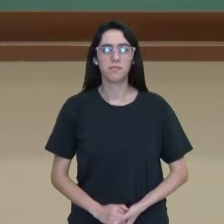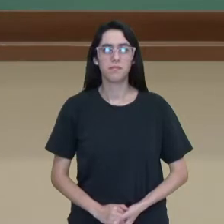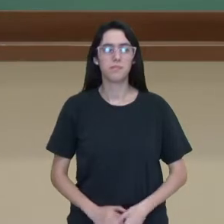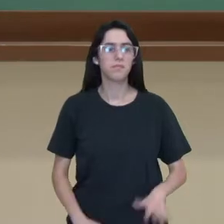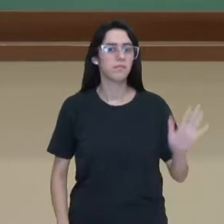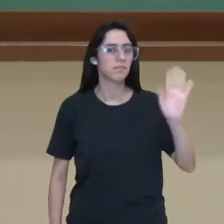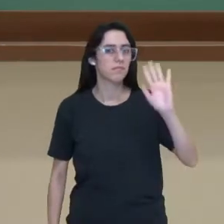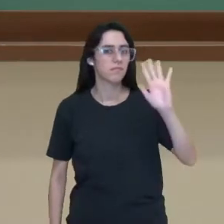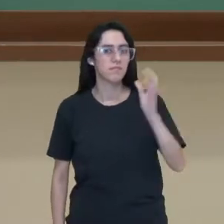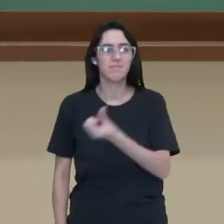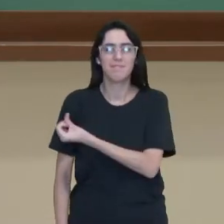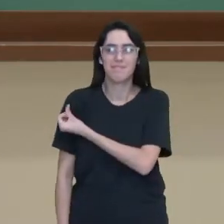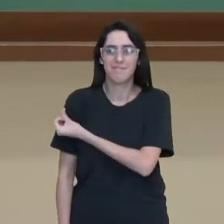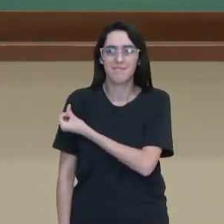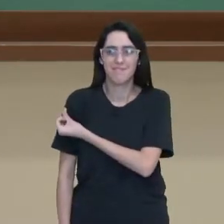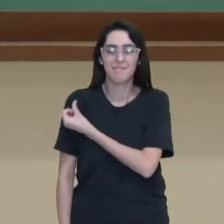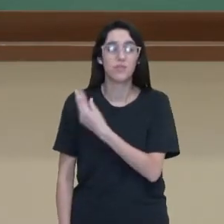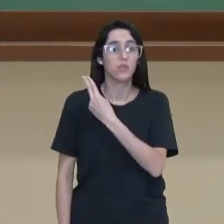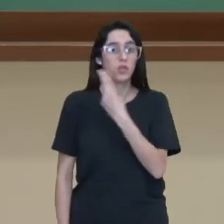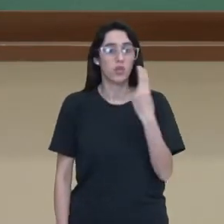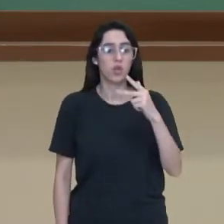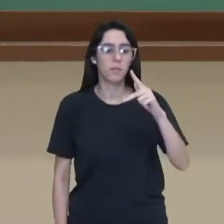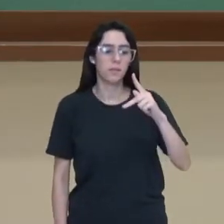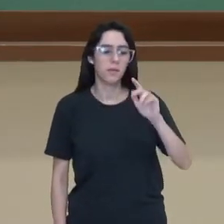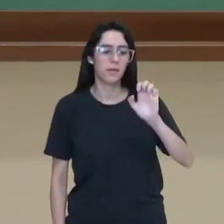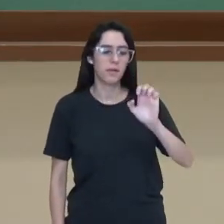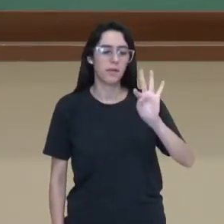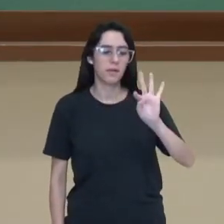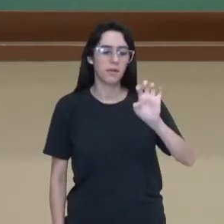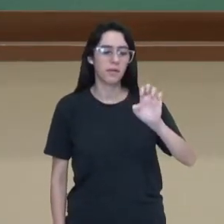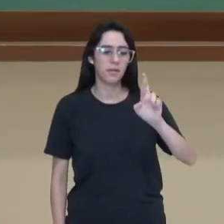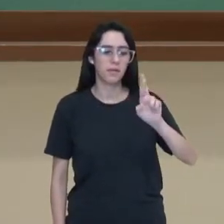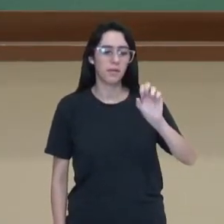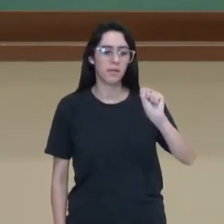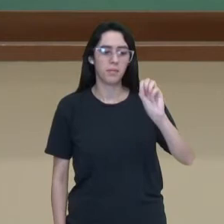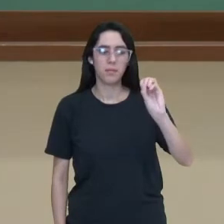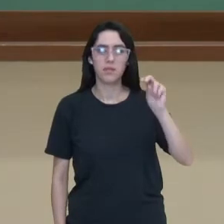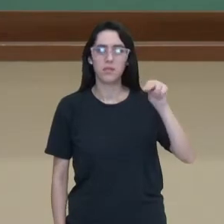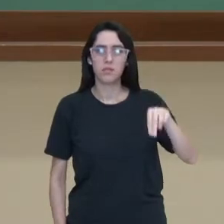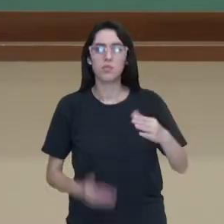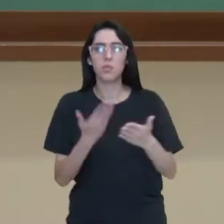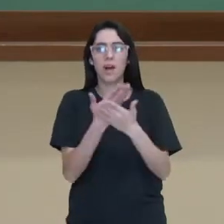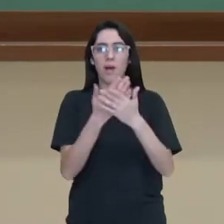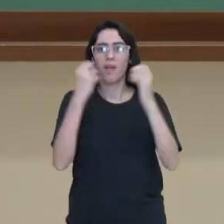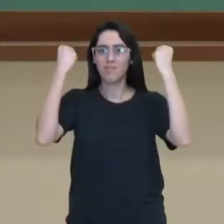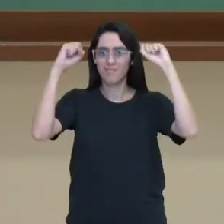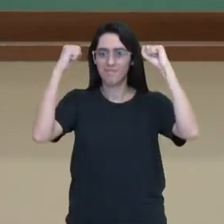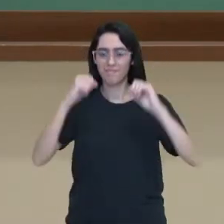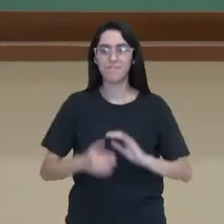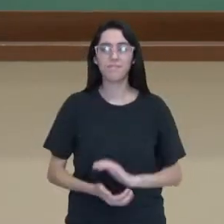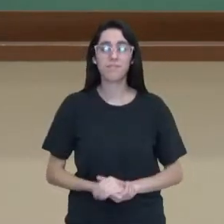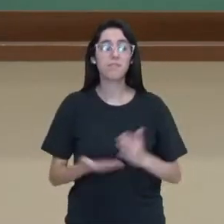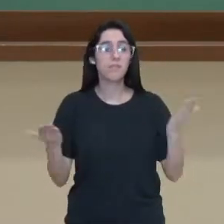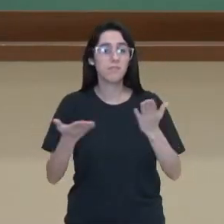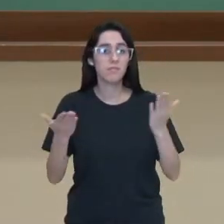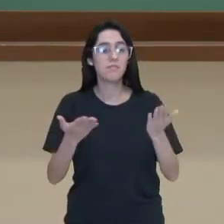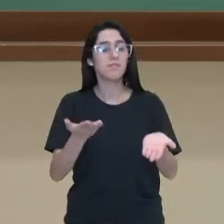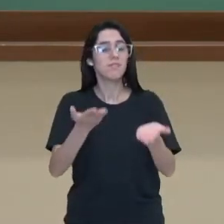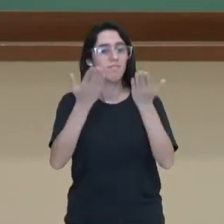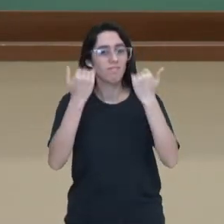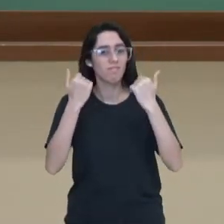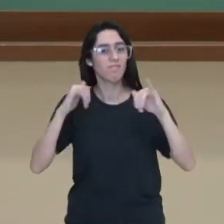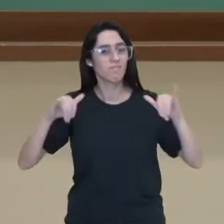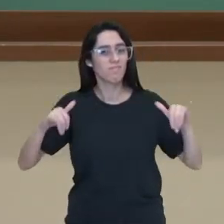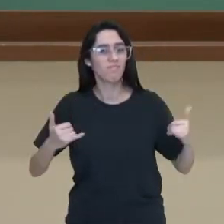Olá, pessoal do sexto ano. Aqui é o professor Peterson da disciplina de Educação Física. E eu quero convidar vocês